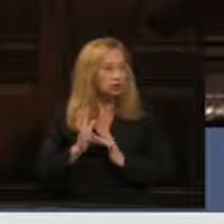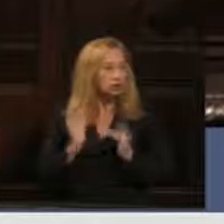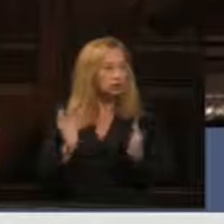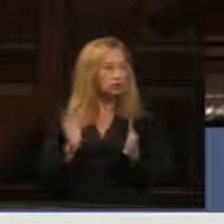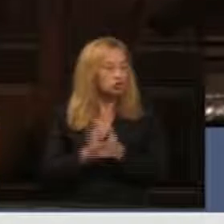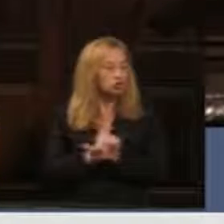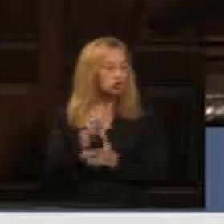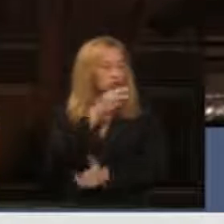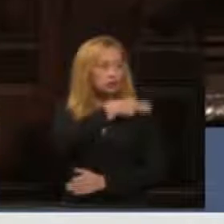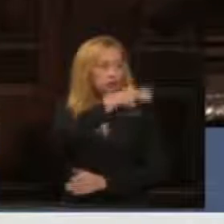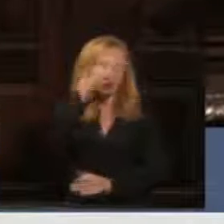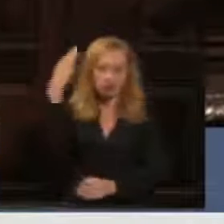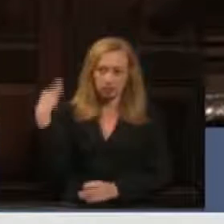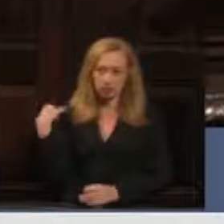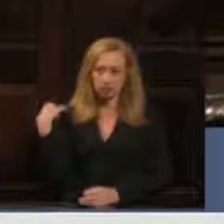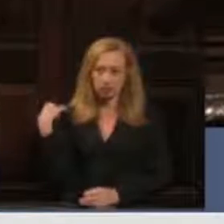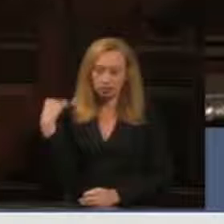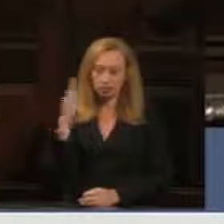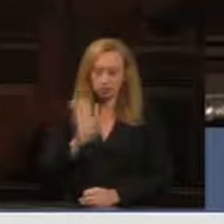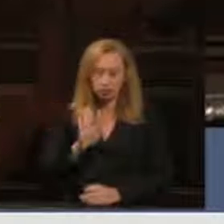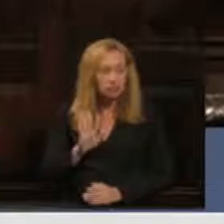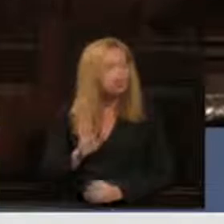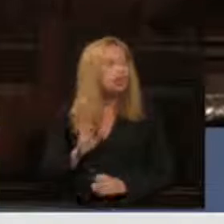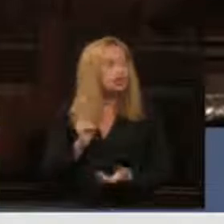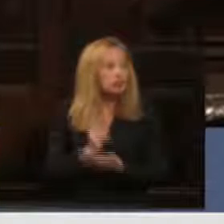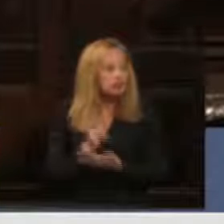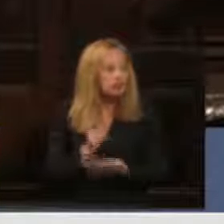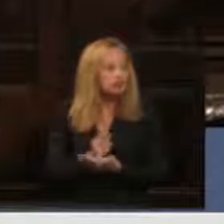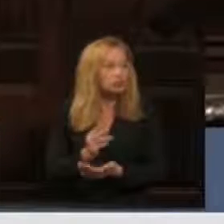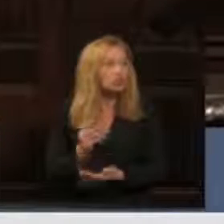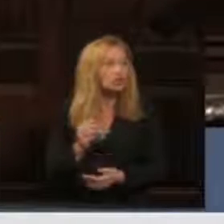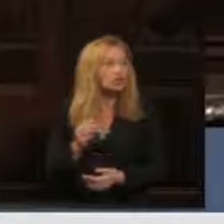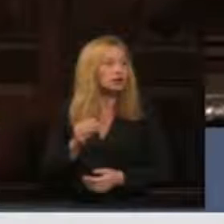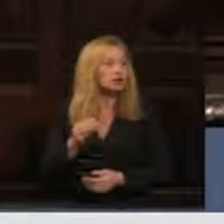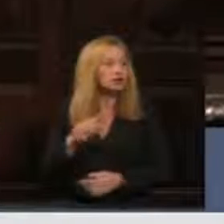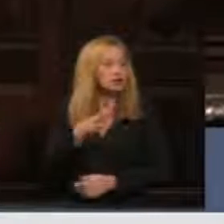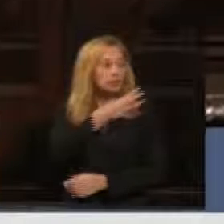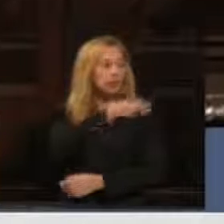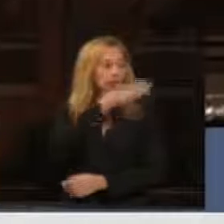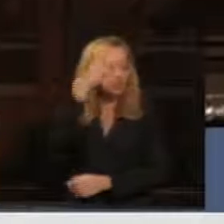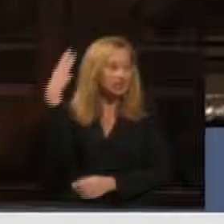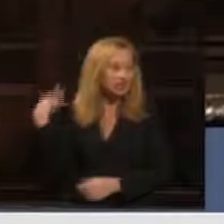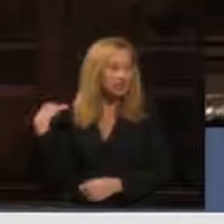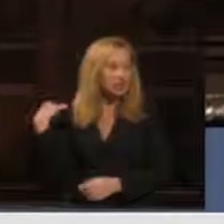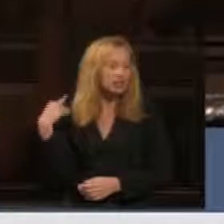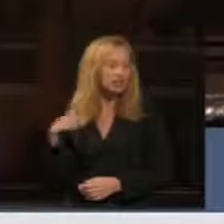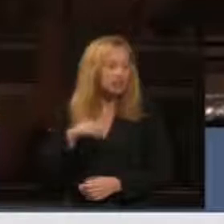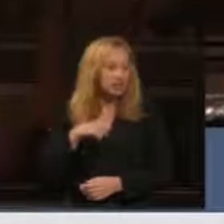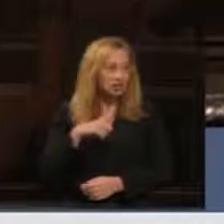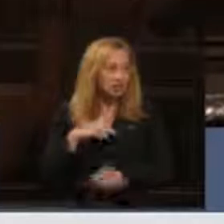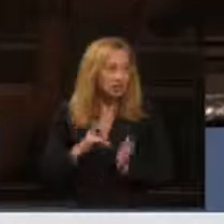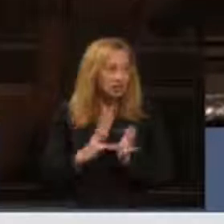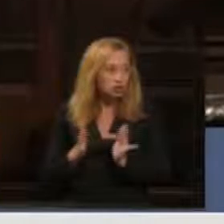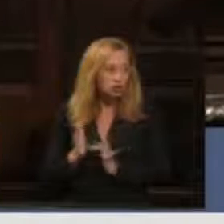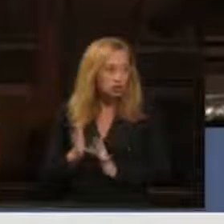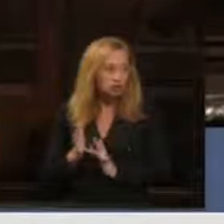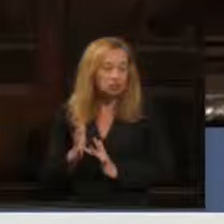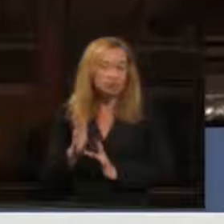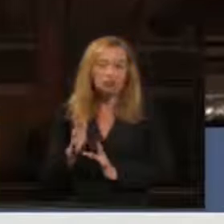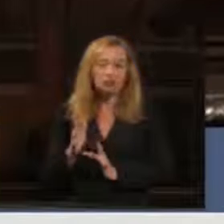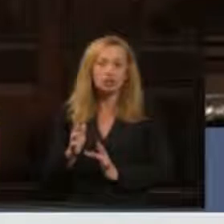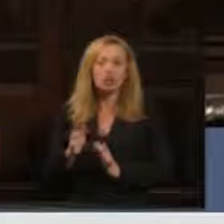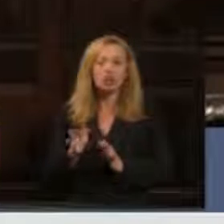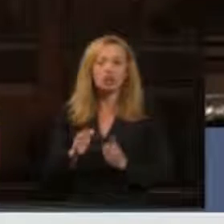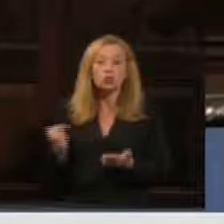sido, concebeu Jesus, como diz o Novo